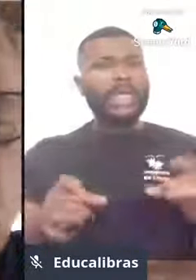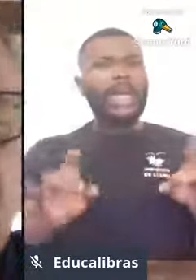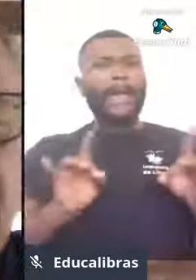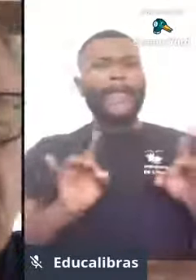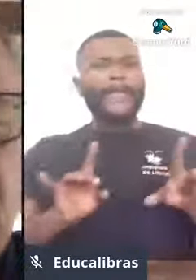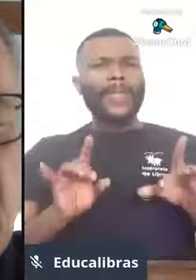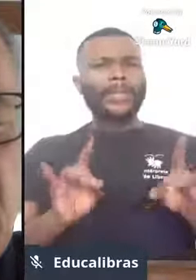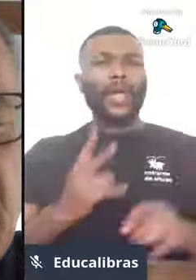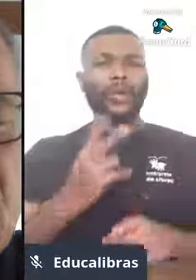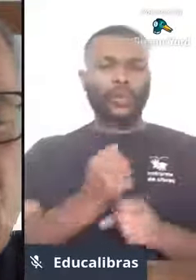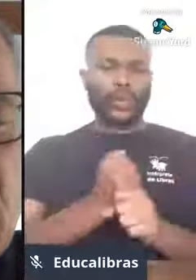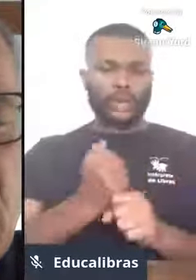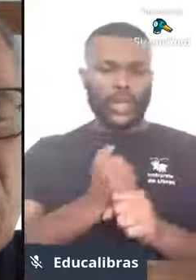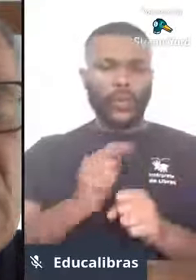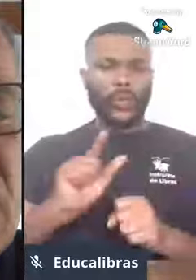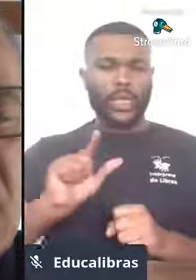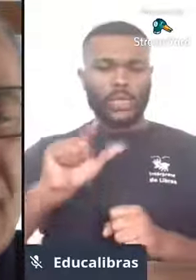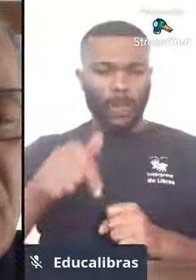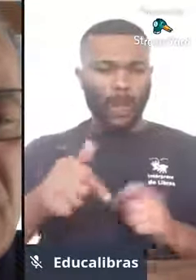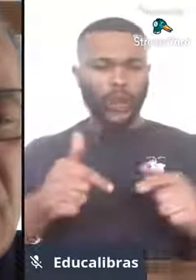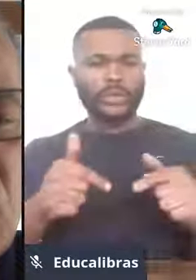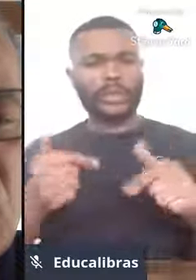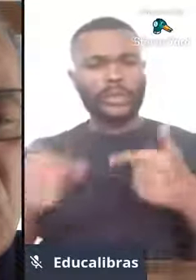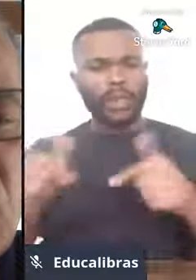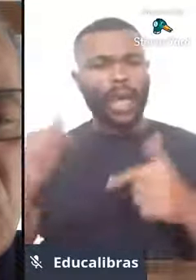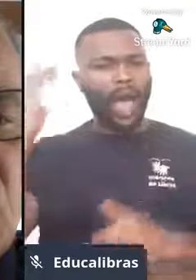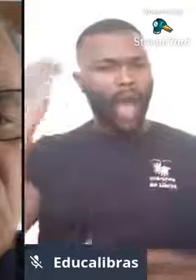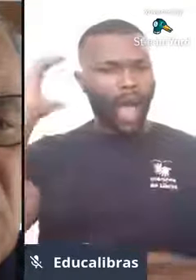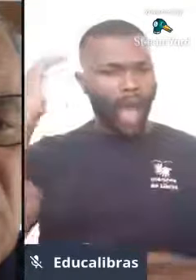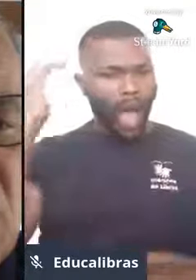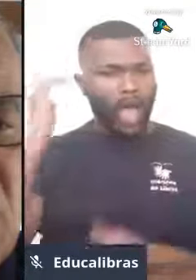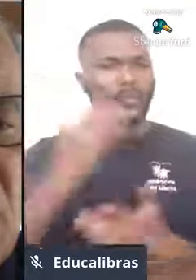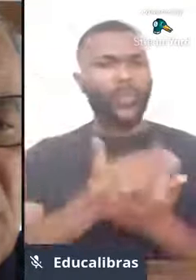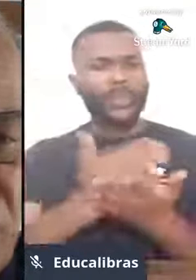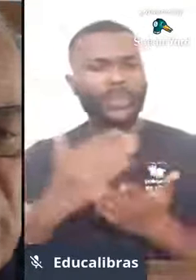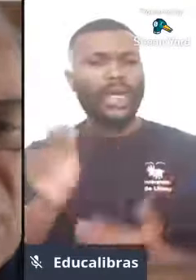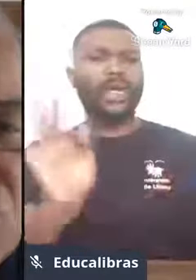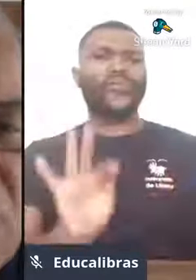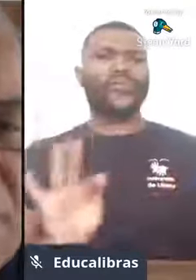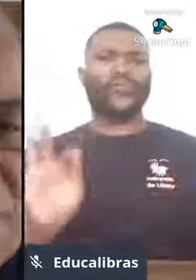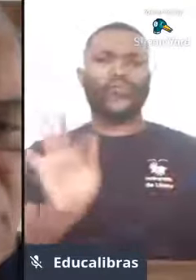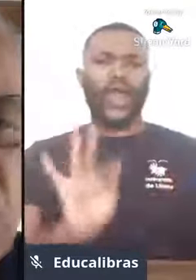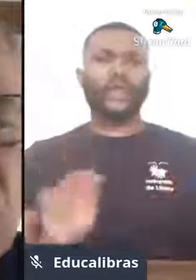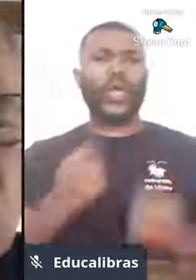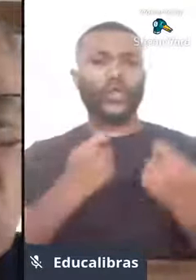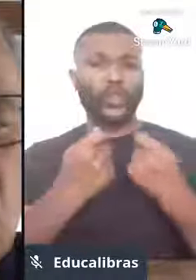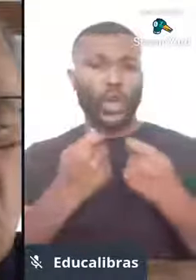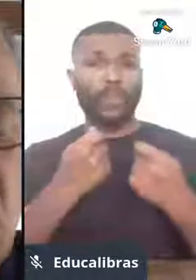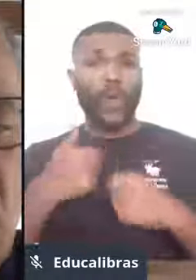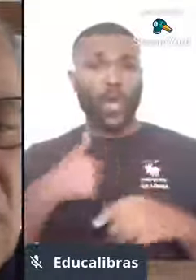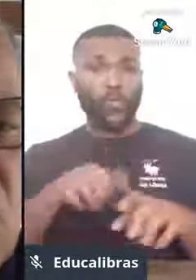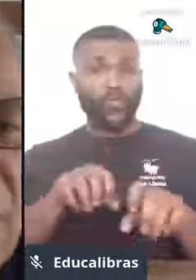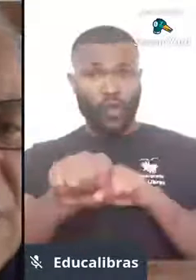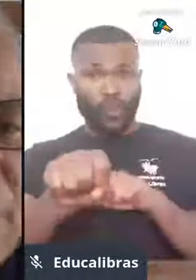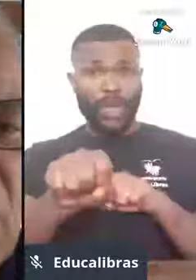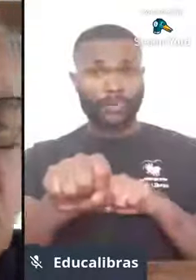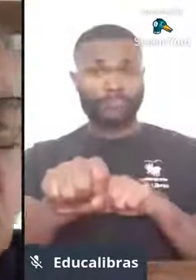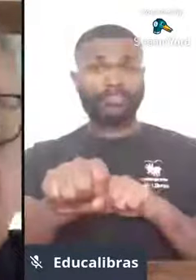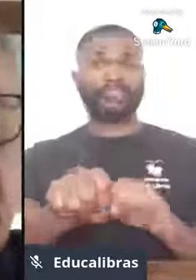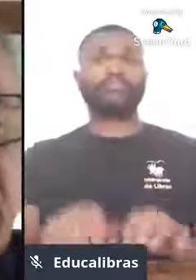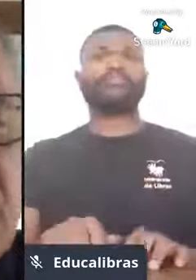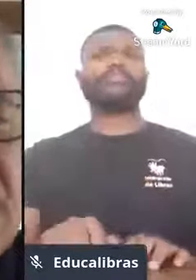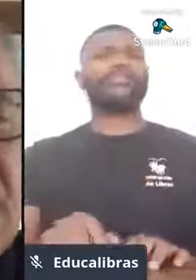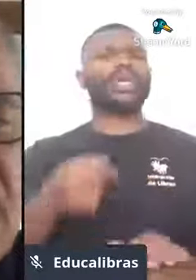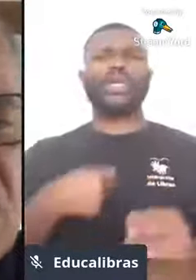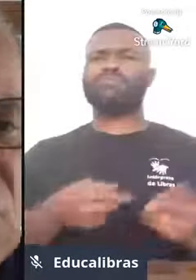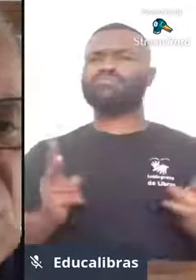depois que eu estava na rádio, eu já entrei na faculdade de jornalismo e me formei jornalista depois disso. E aí nunca mais parou.